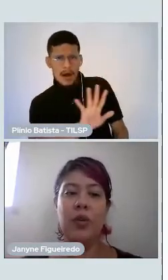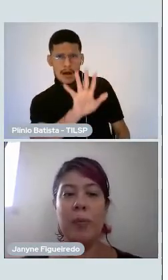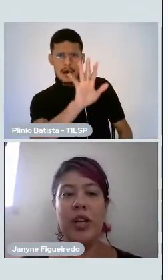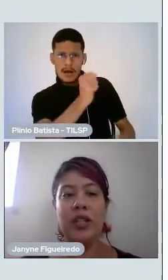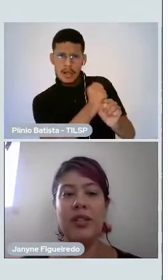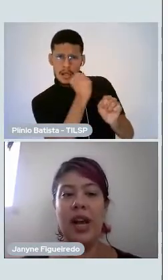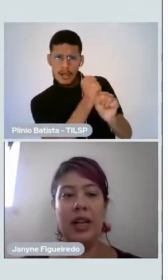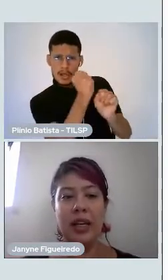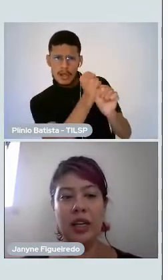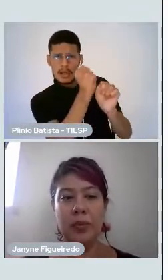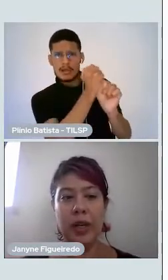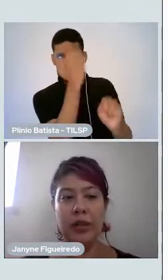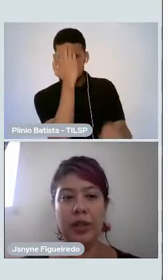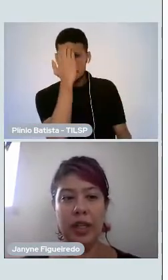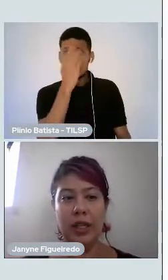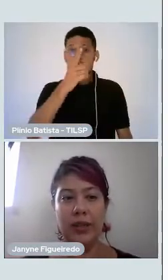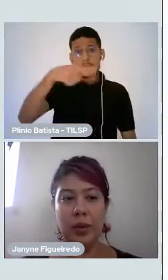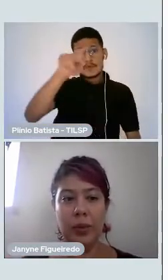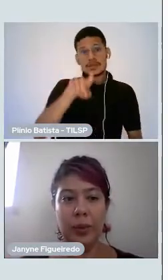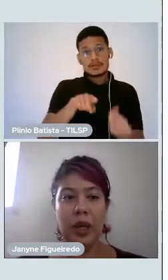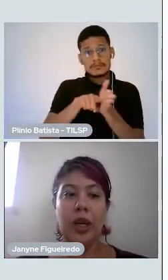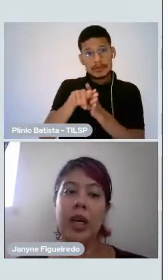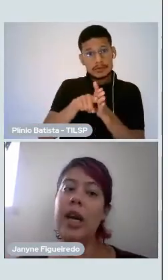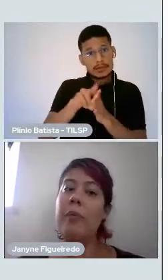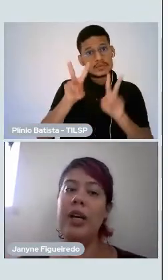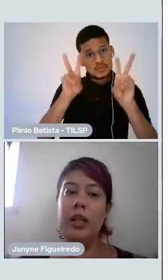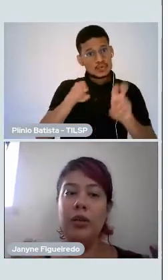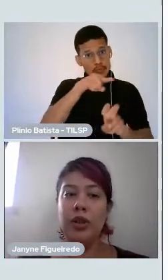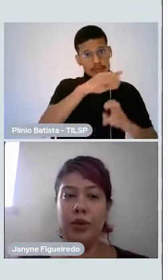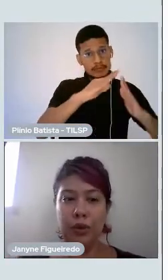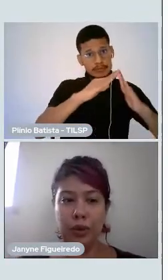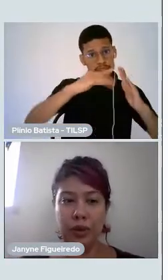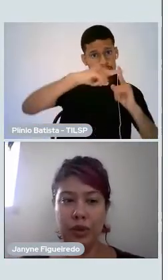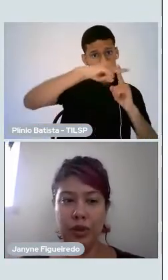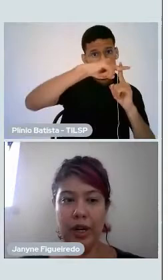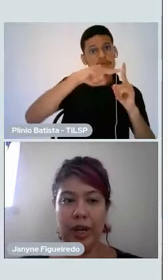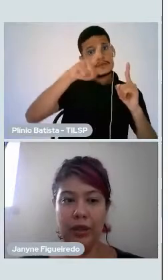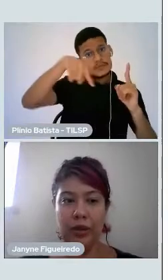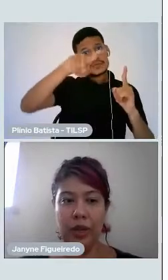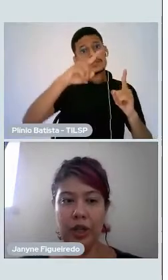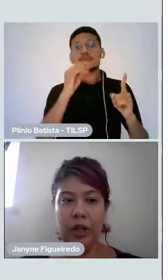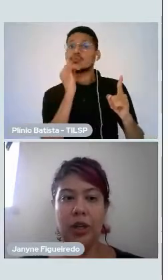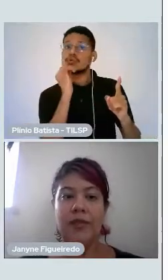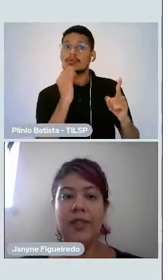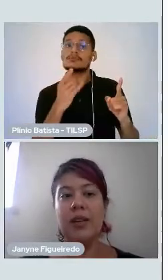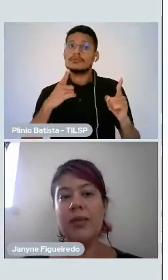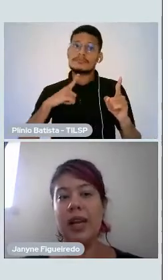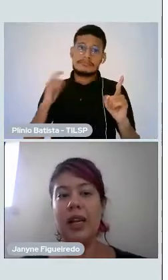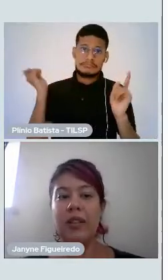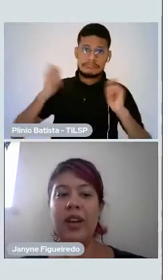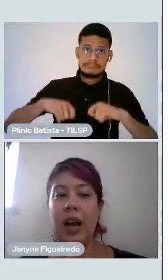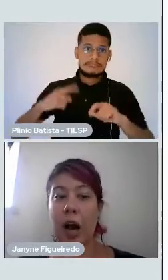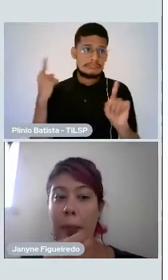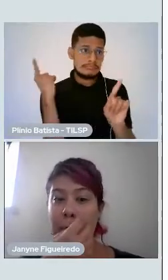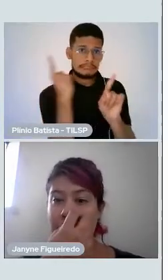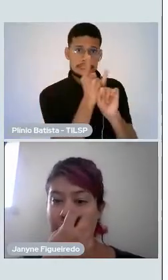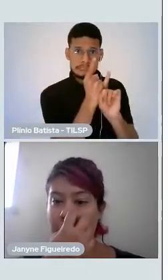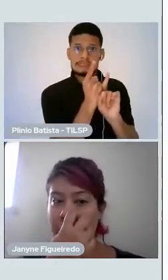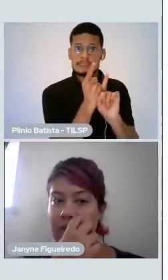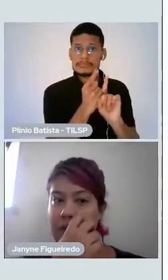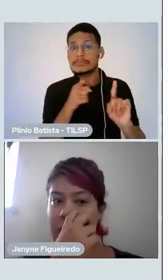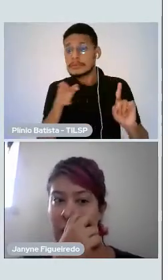você dando uma pesquisada a respeito disso, e a partir do estudo dos historiadores, você consegue